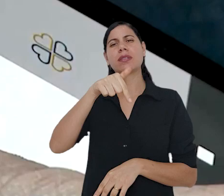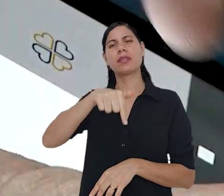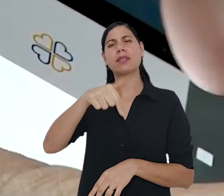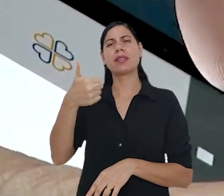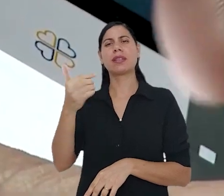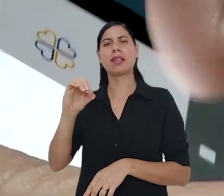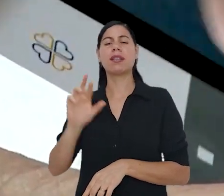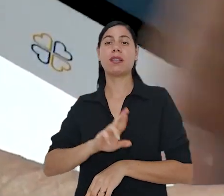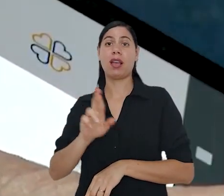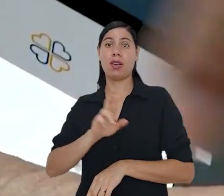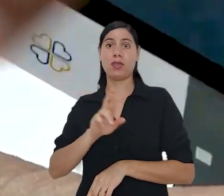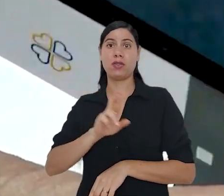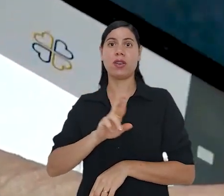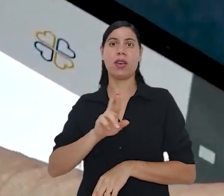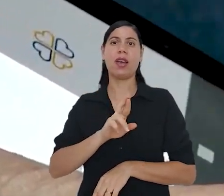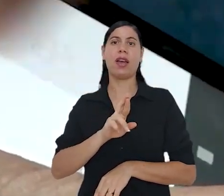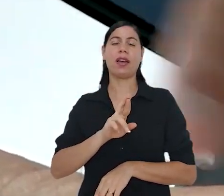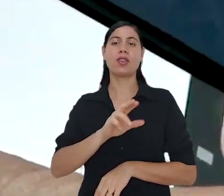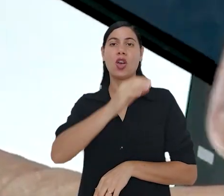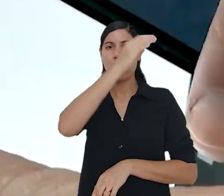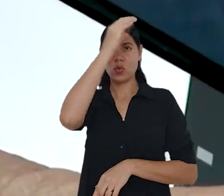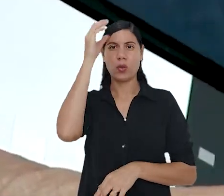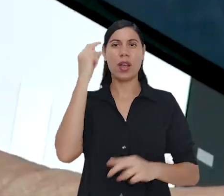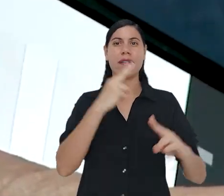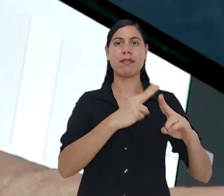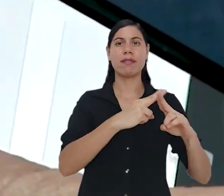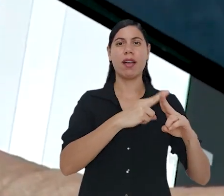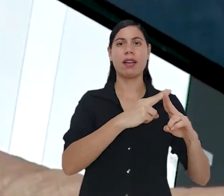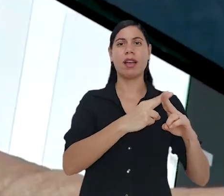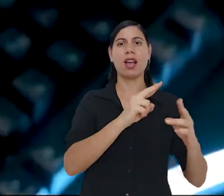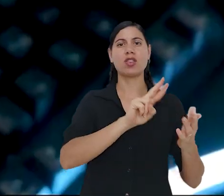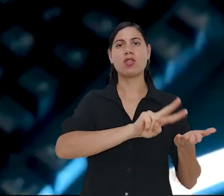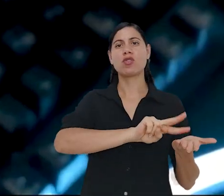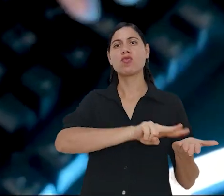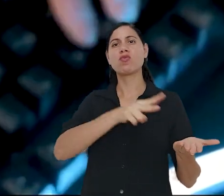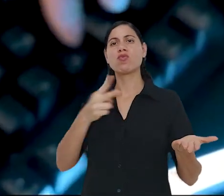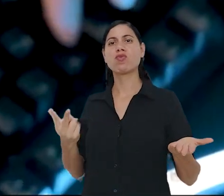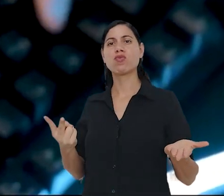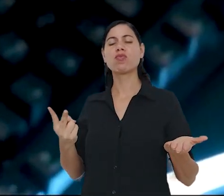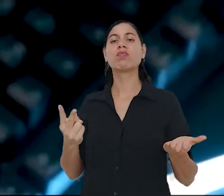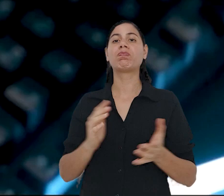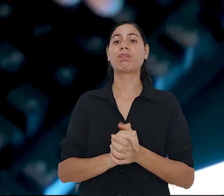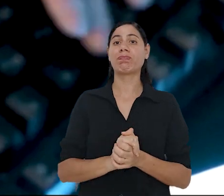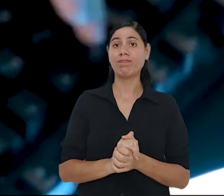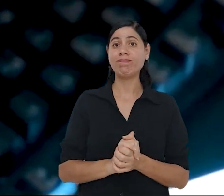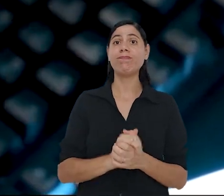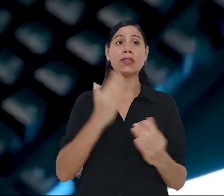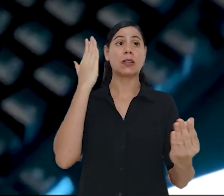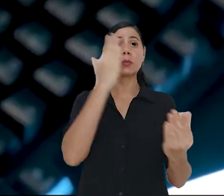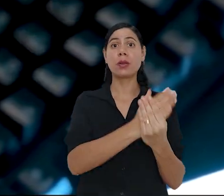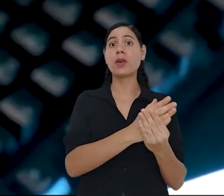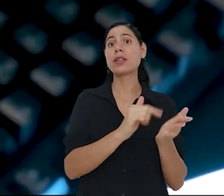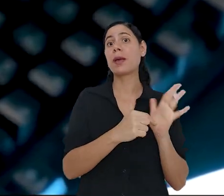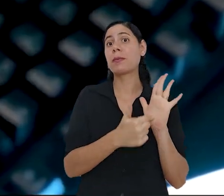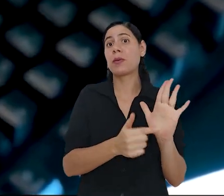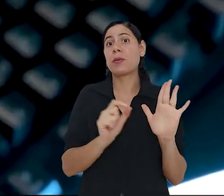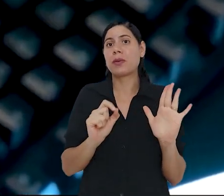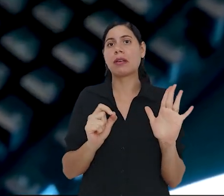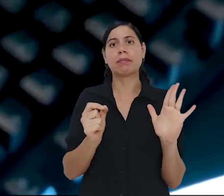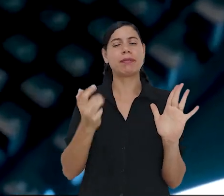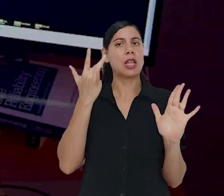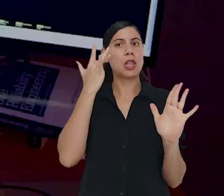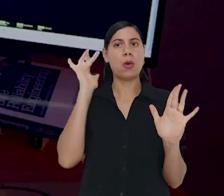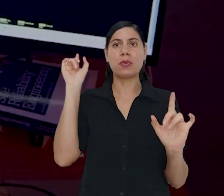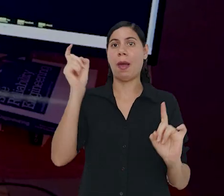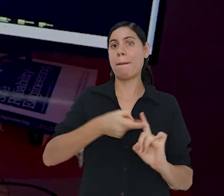1.710 da conta de um cliente da Caixa para a conta deles. De acordo com o processo, não foi possível descobrir